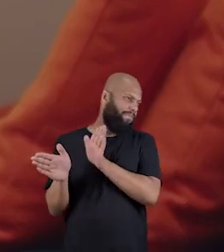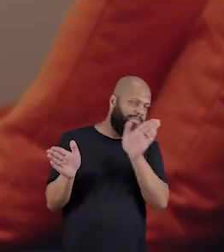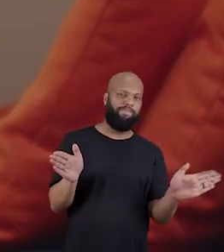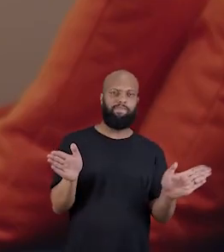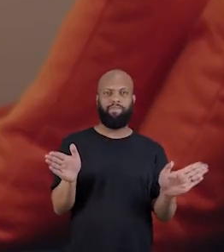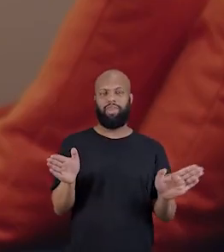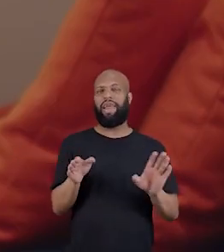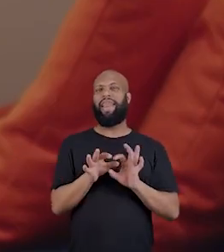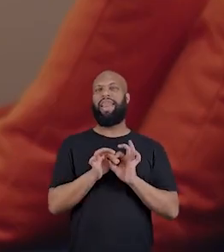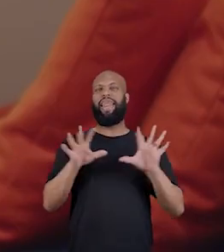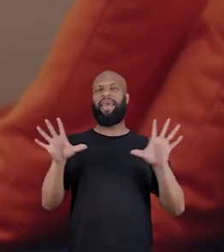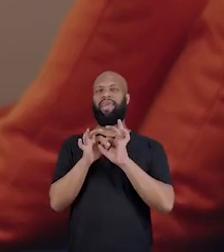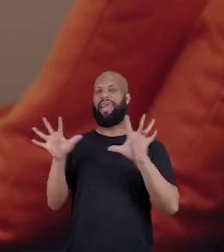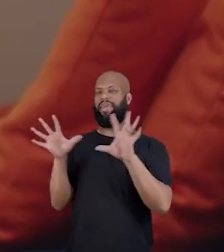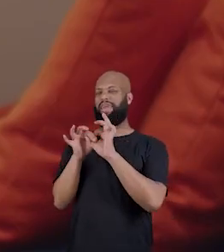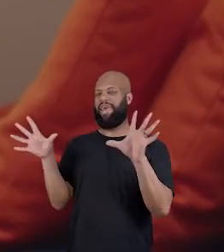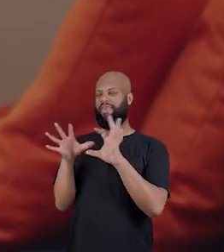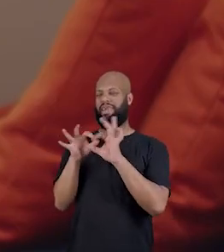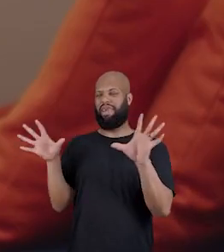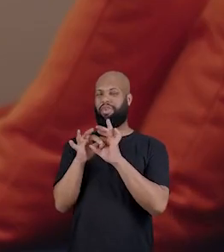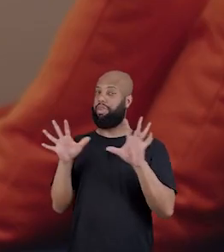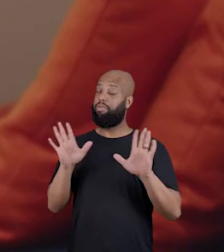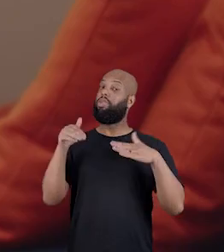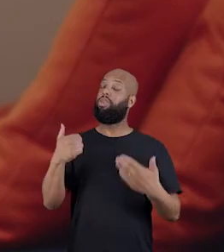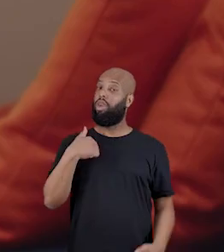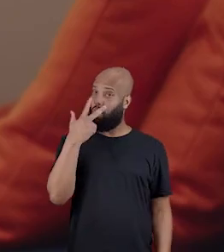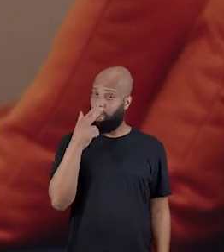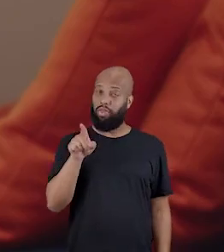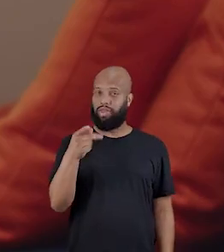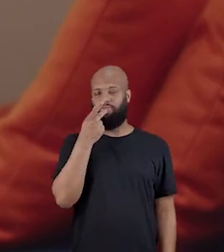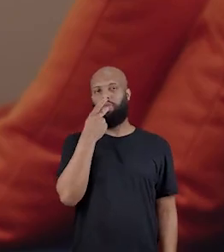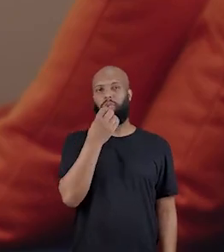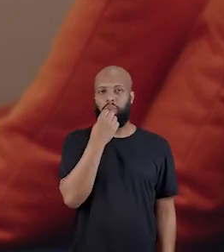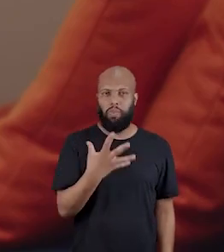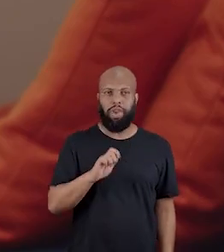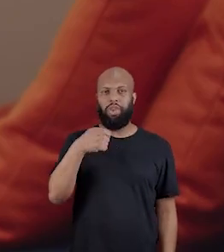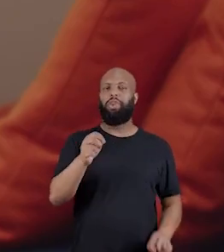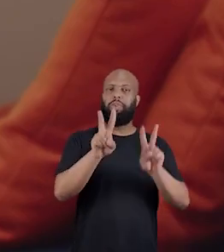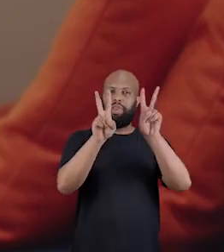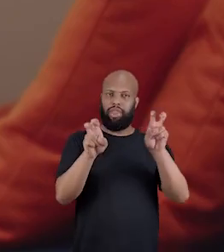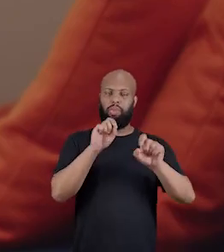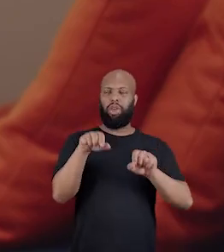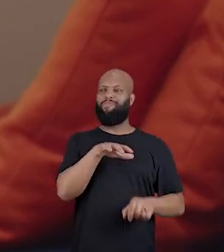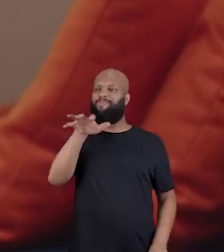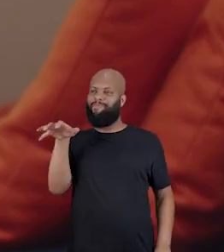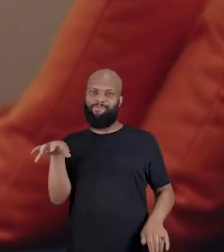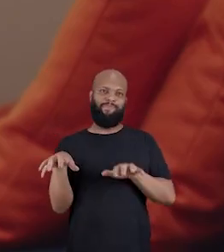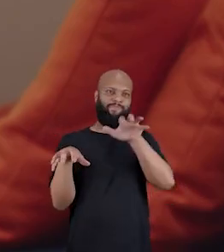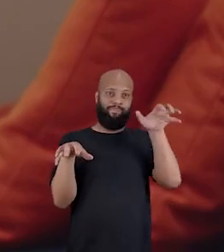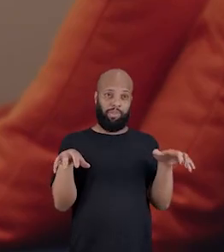deixar tudo super livre, não vou dar nenhum direcional. Eu acho que você mencionou muito bem sobre o tema ser um tema